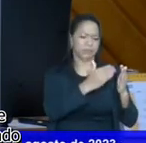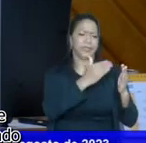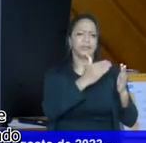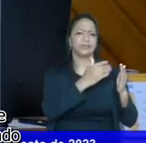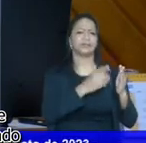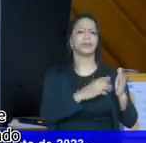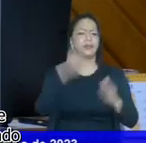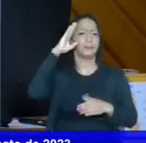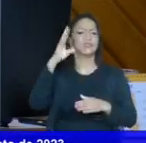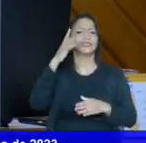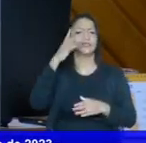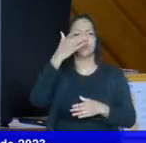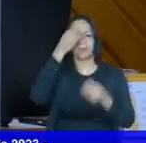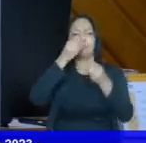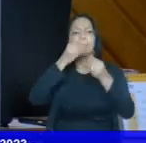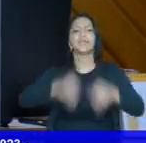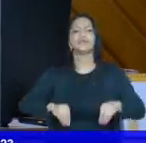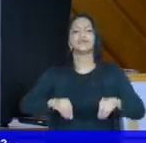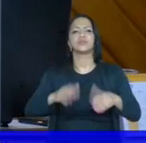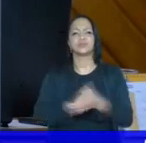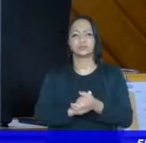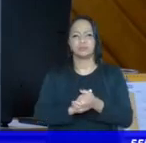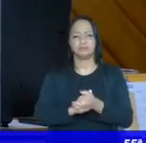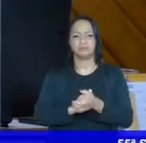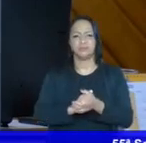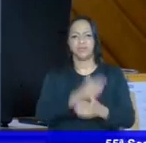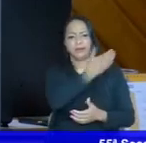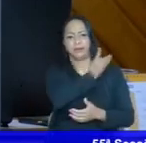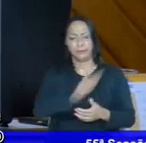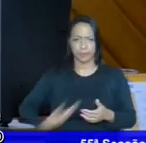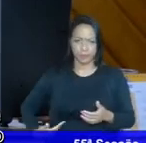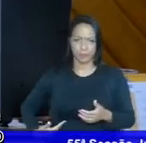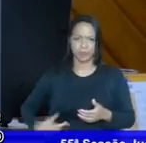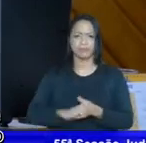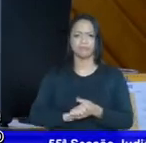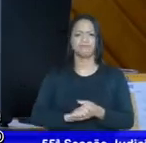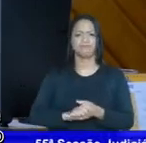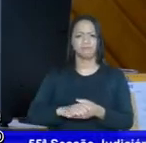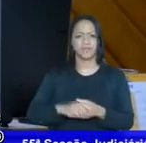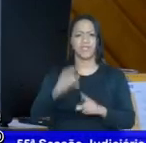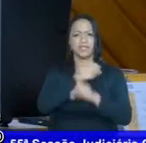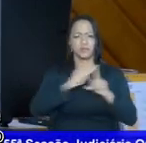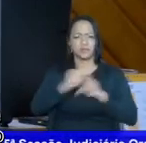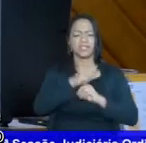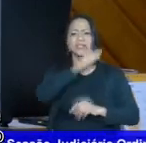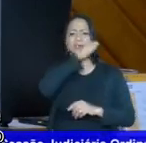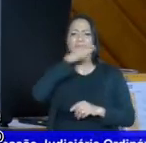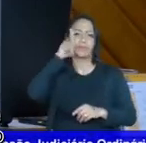o principal prejudicado é a República. O principal prejudicado é a sociedade